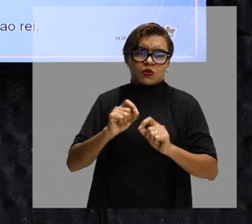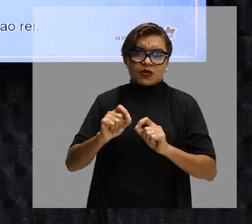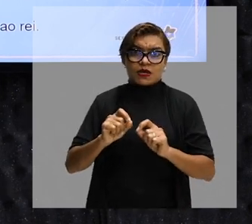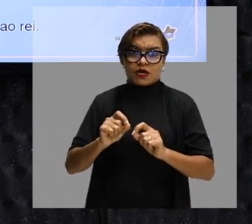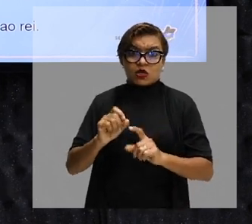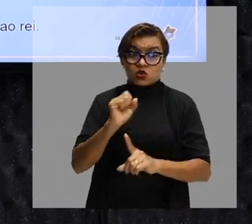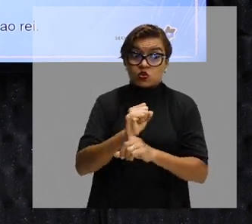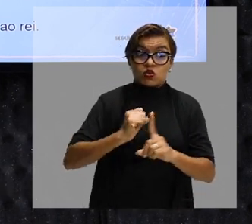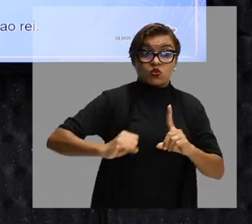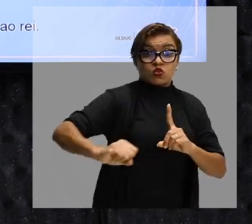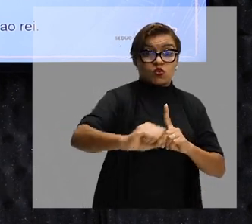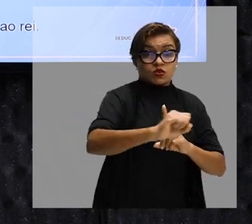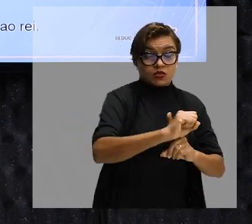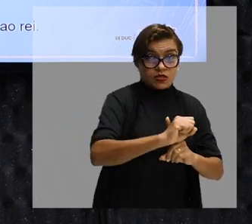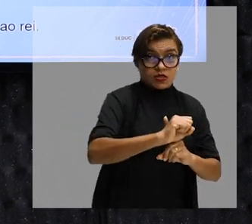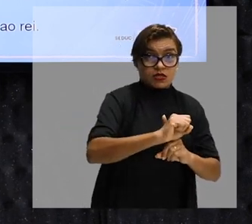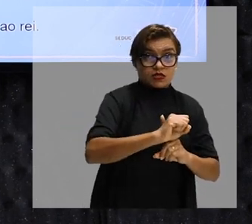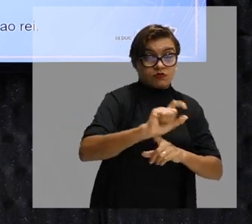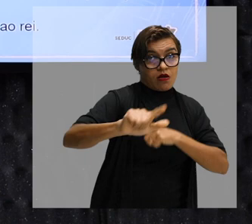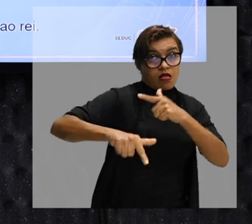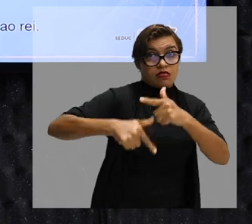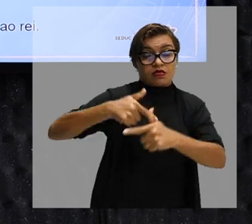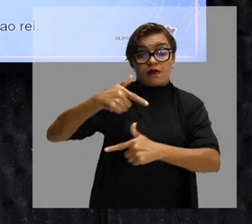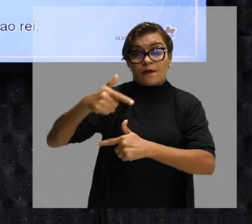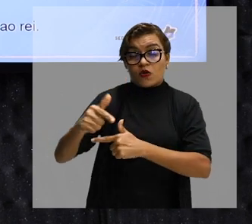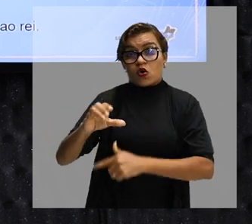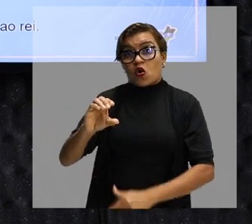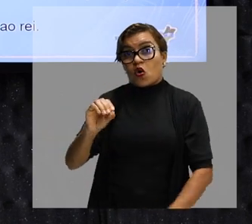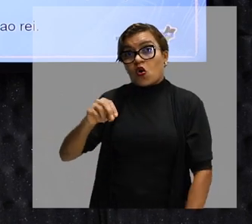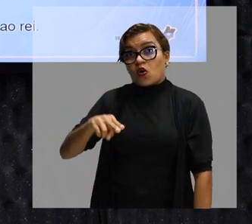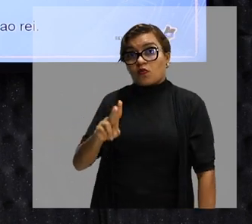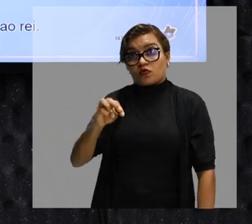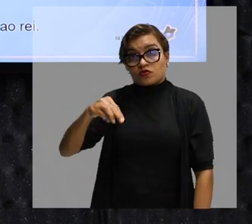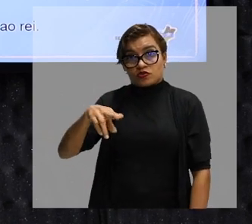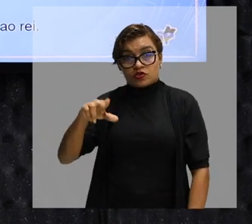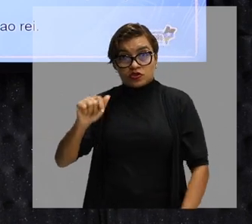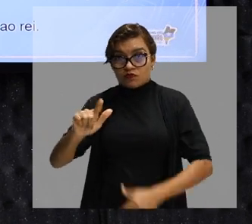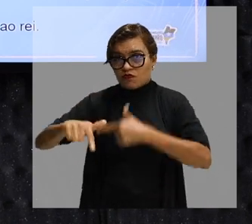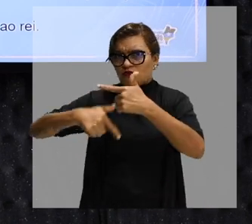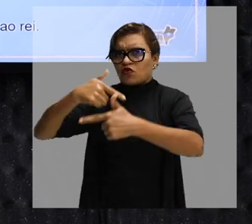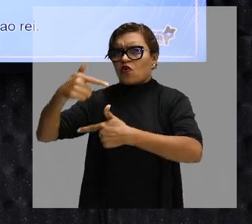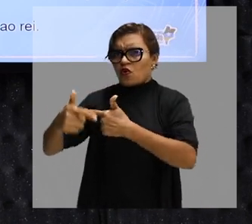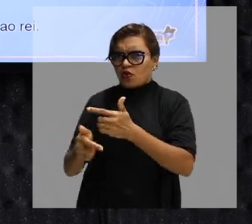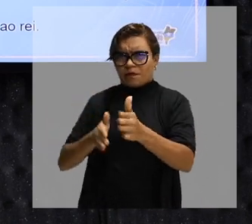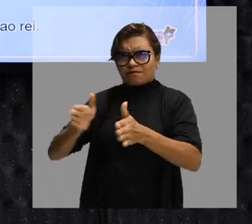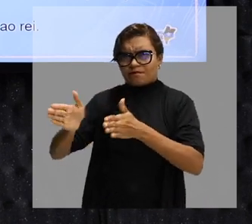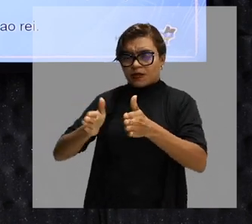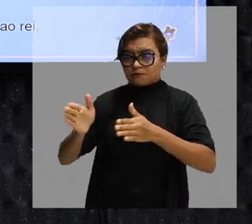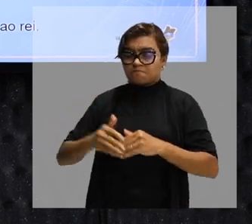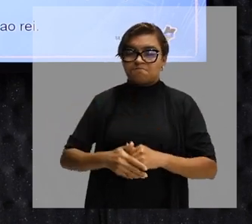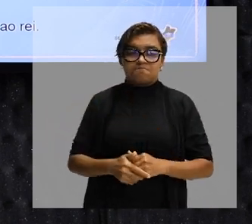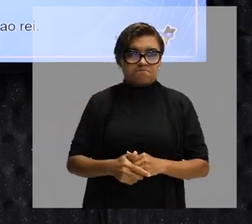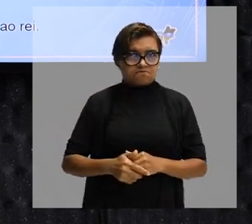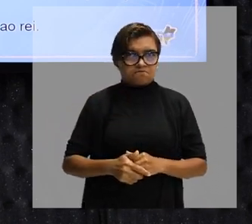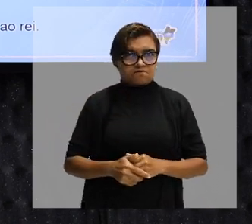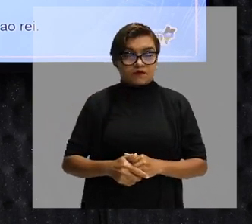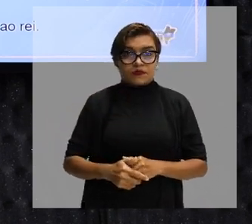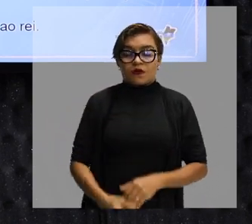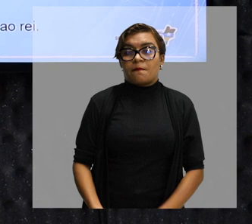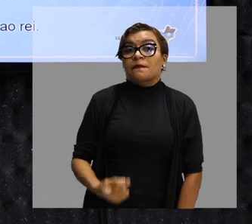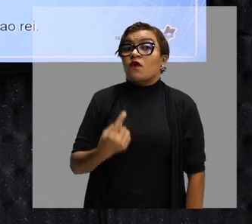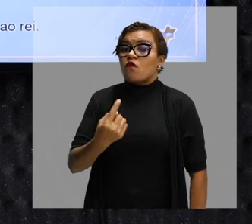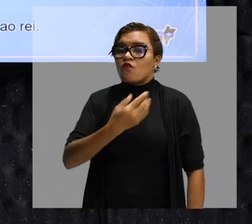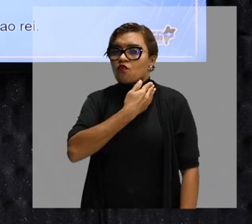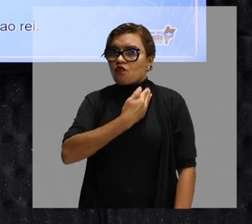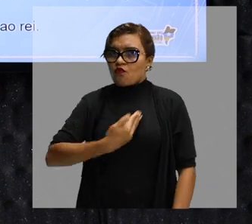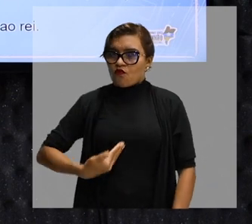para você chegar ao comunismo depois em outra fase, correto? Então veja só, um governo